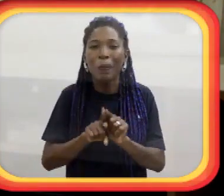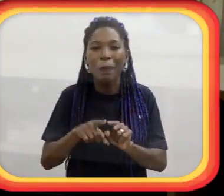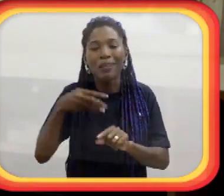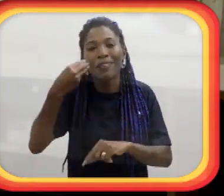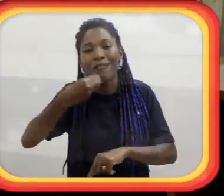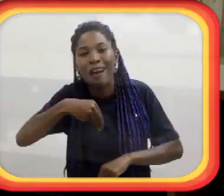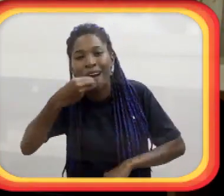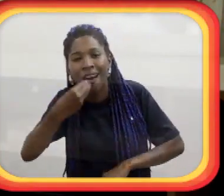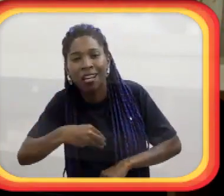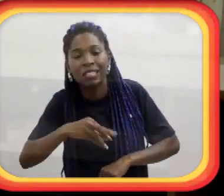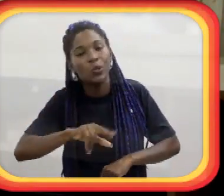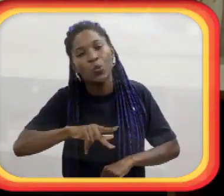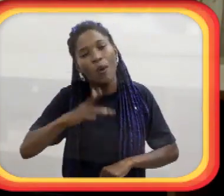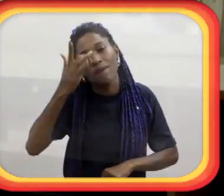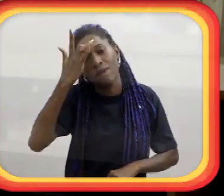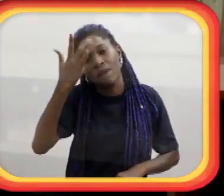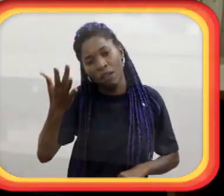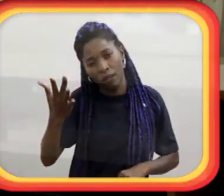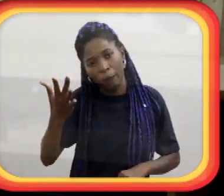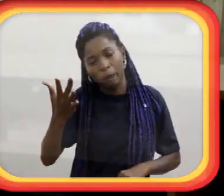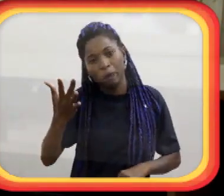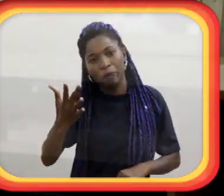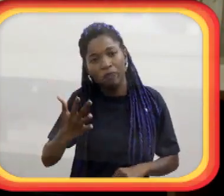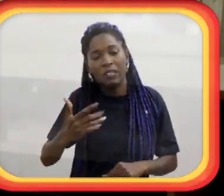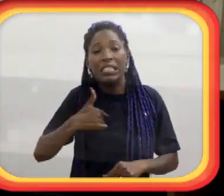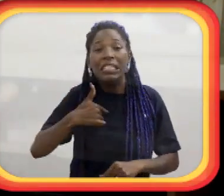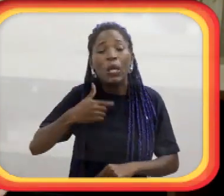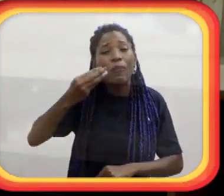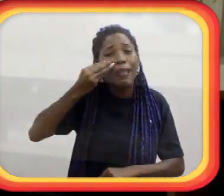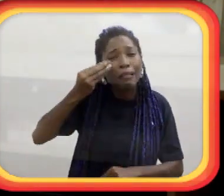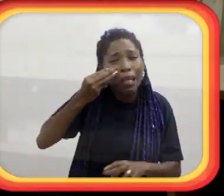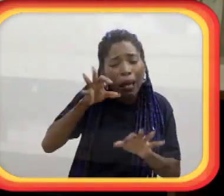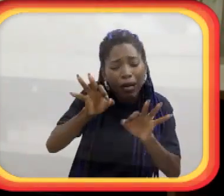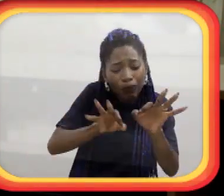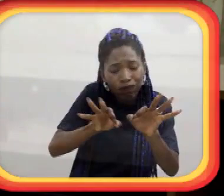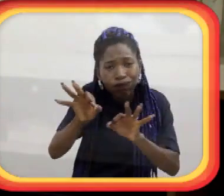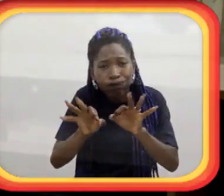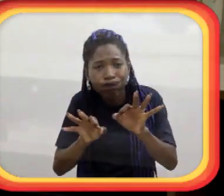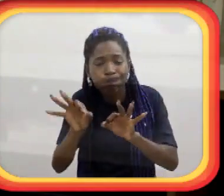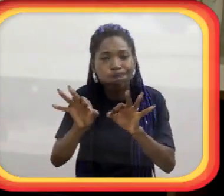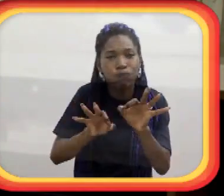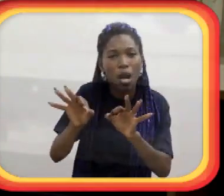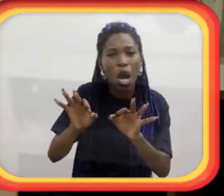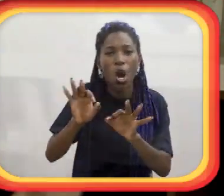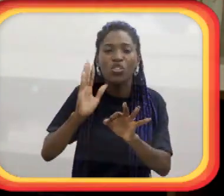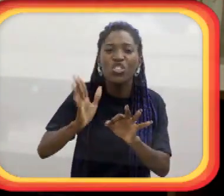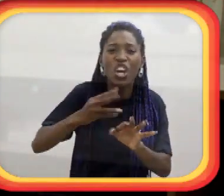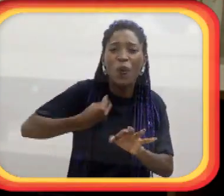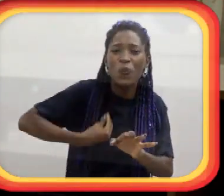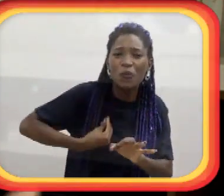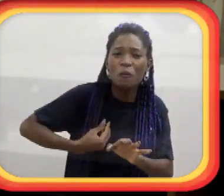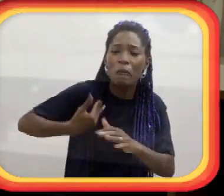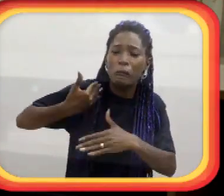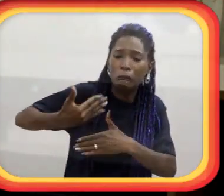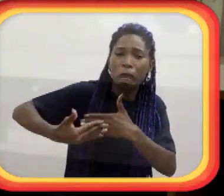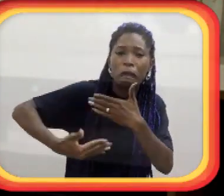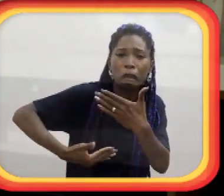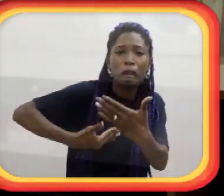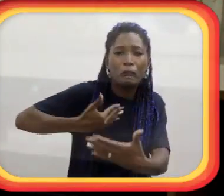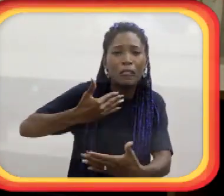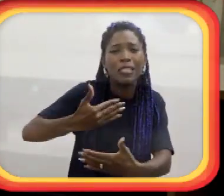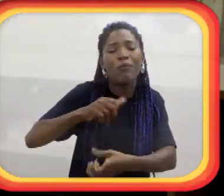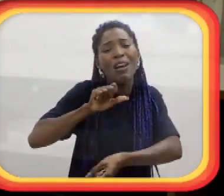vida, então não é fácil. E aí eu tentava elaborar não só o que eu tinha vivido, mas todas